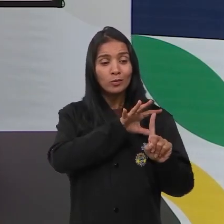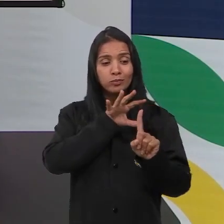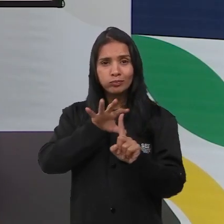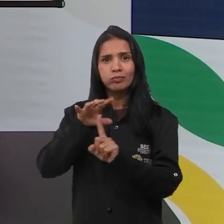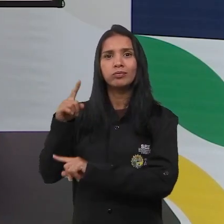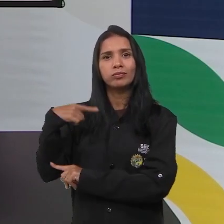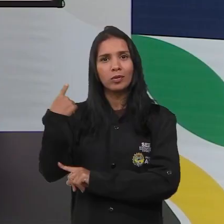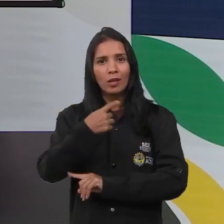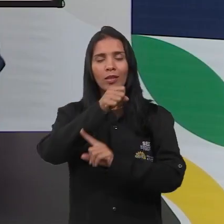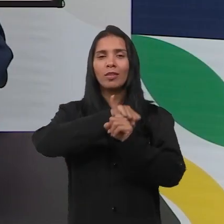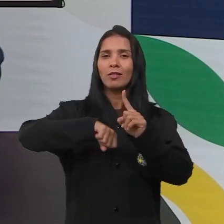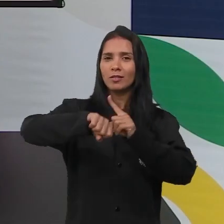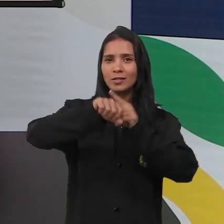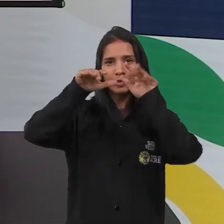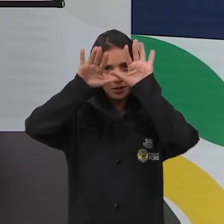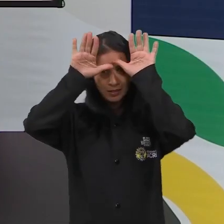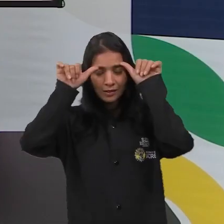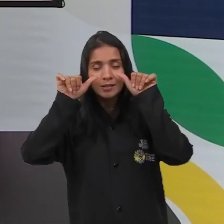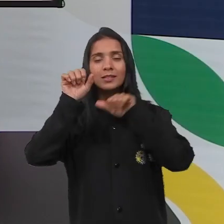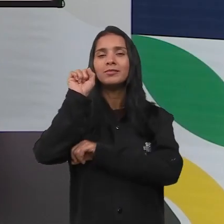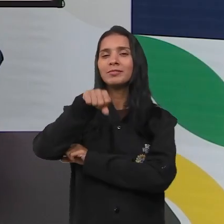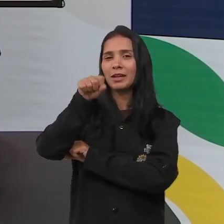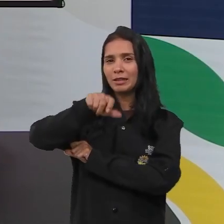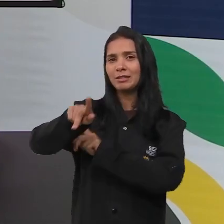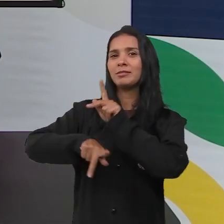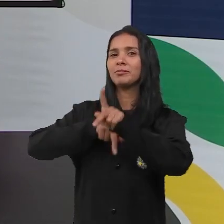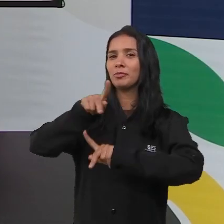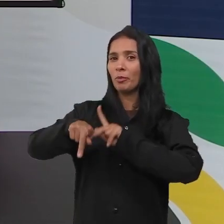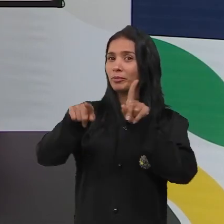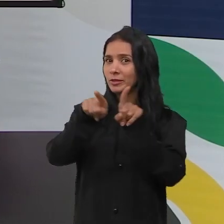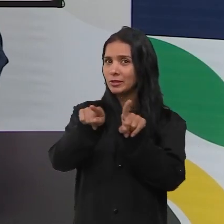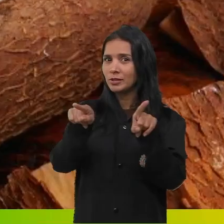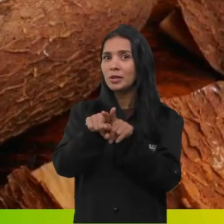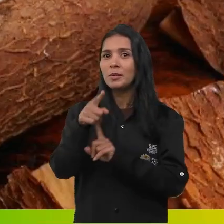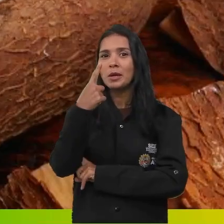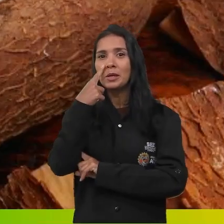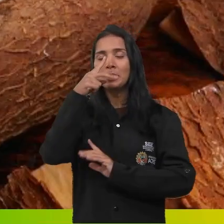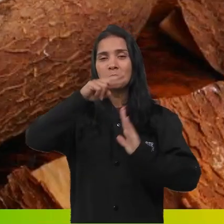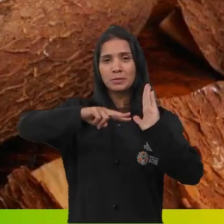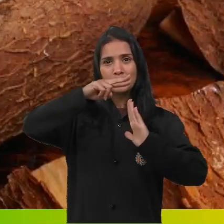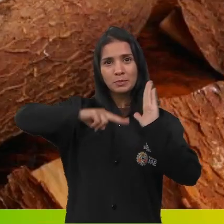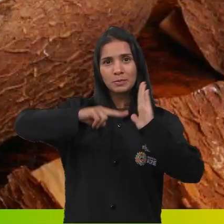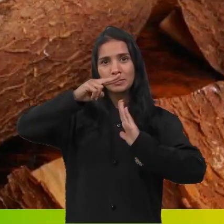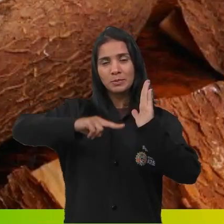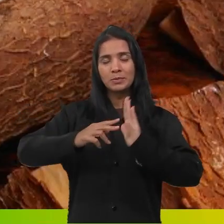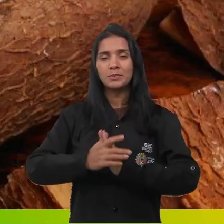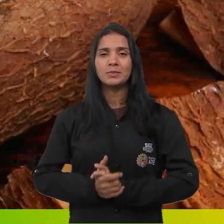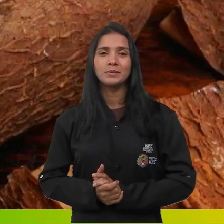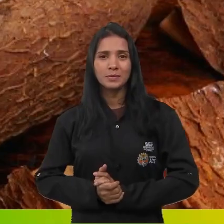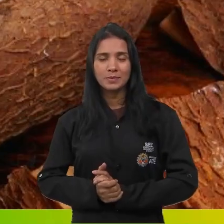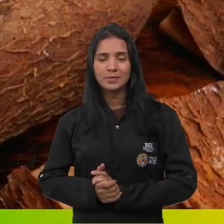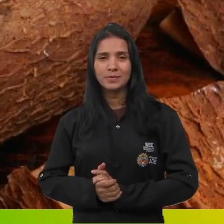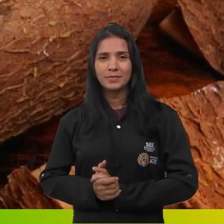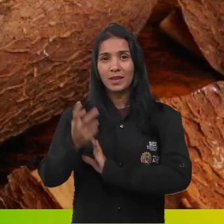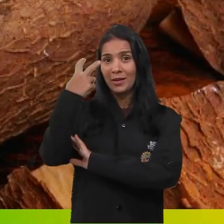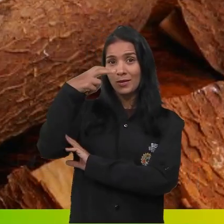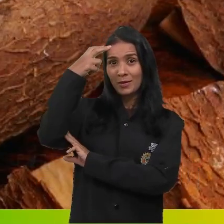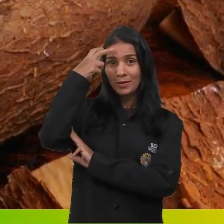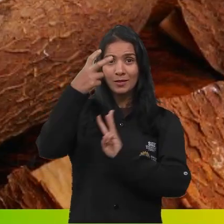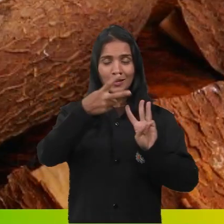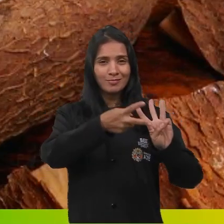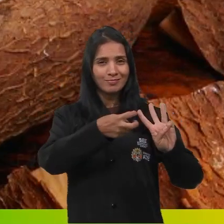a nossa sociedade e a nossa população. Vamos fazer a leitura? Diz assim, ó, a cultura